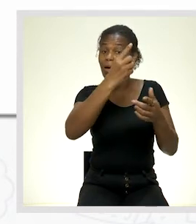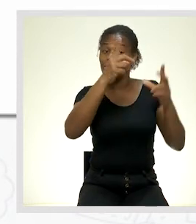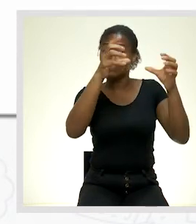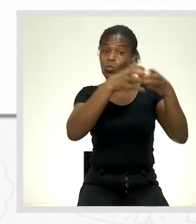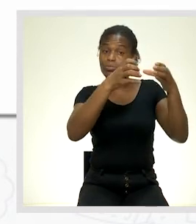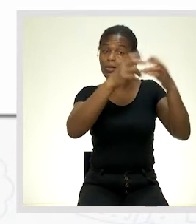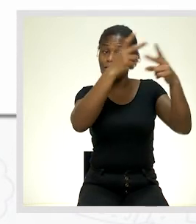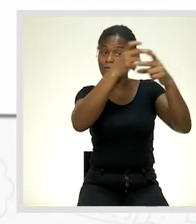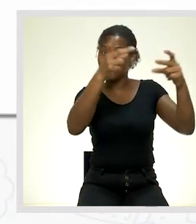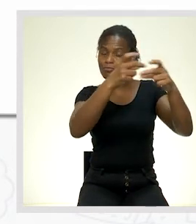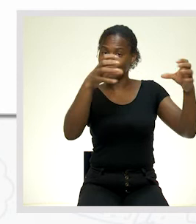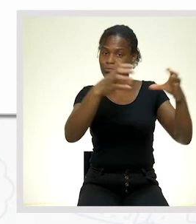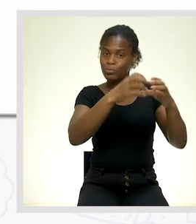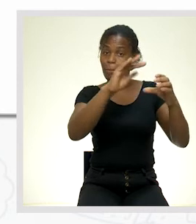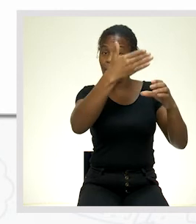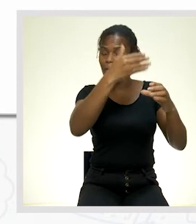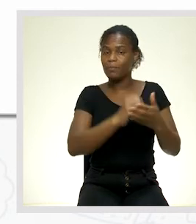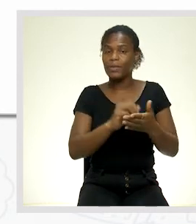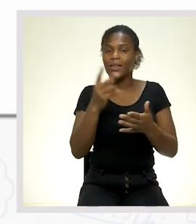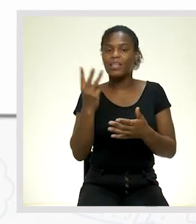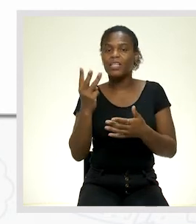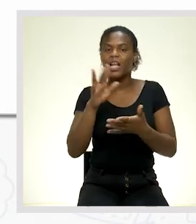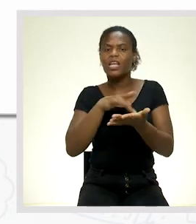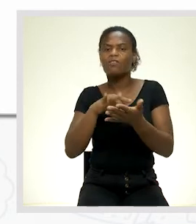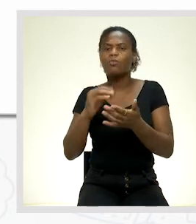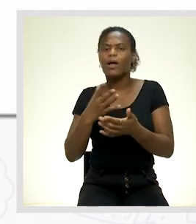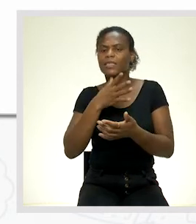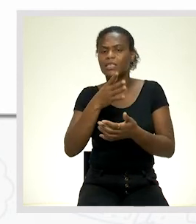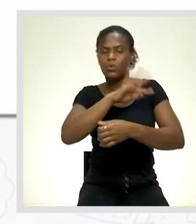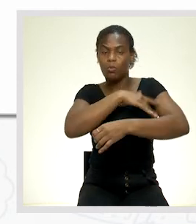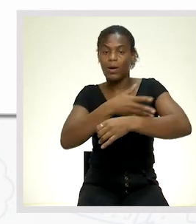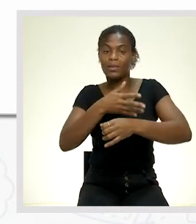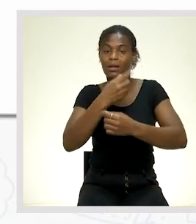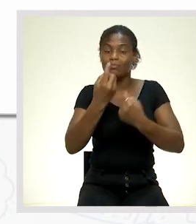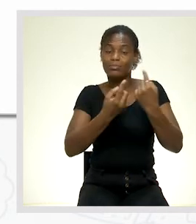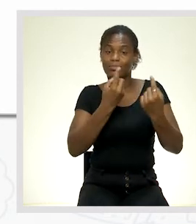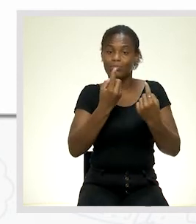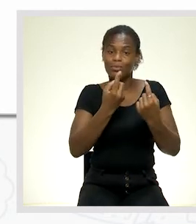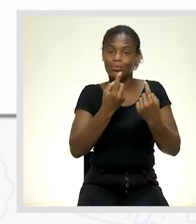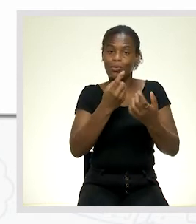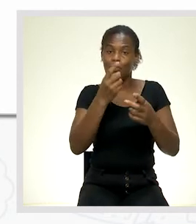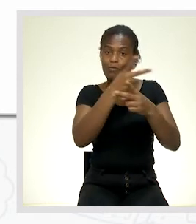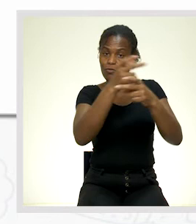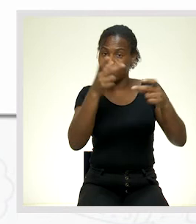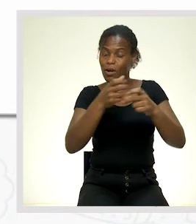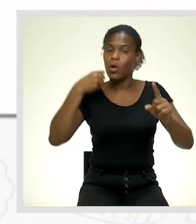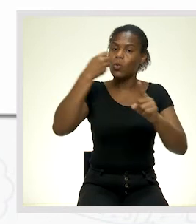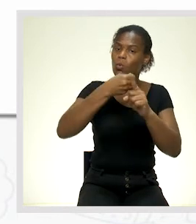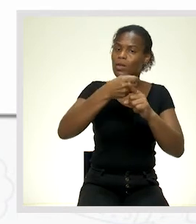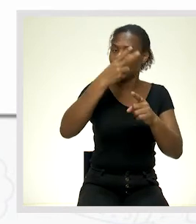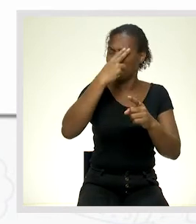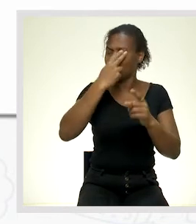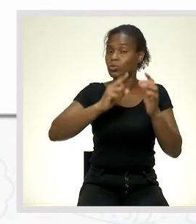estrofe? 3. A que livro se refere o poeta no seguinte verso? Luta Camões no